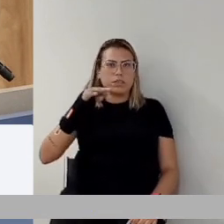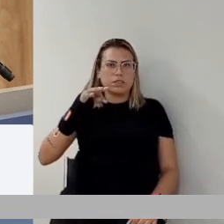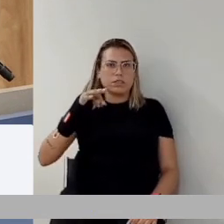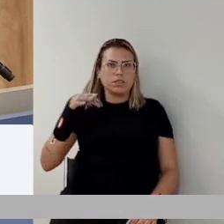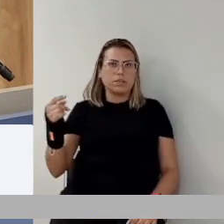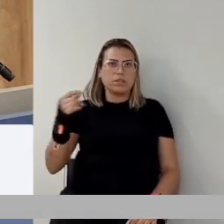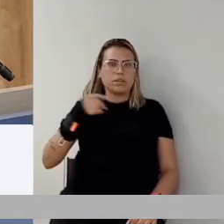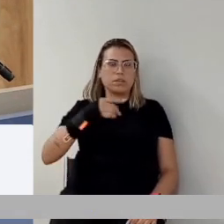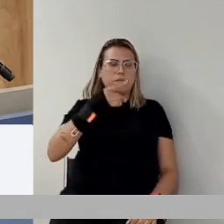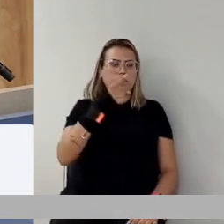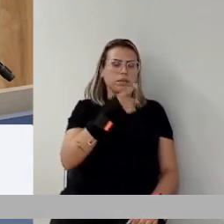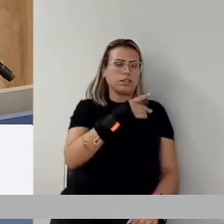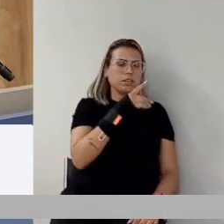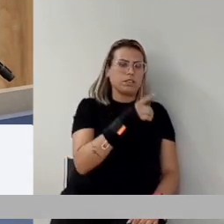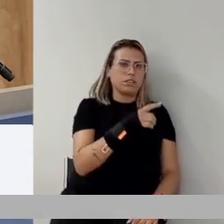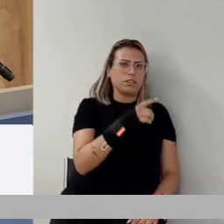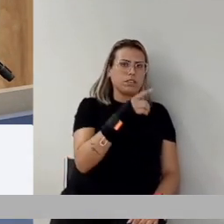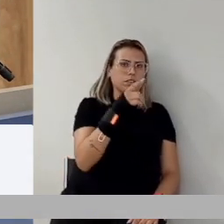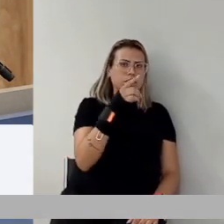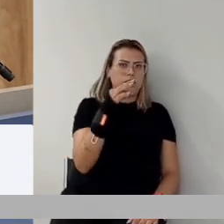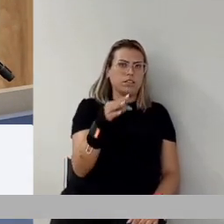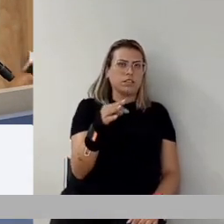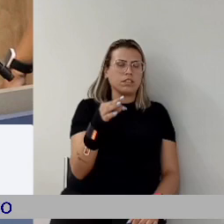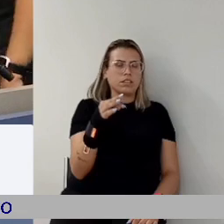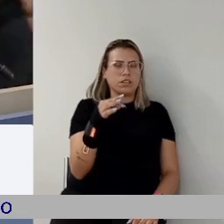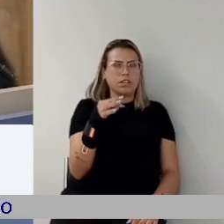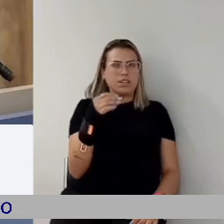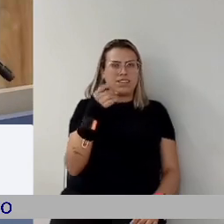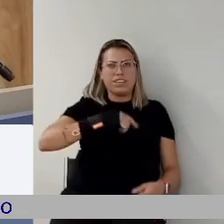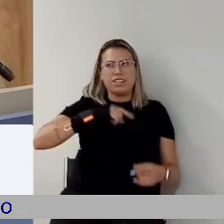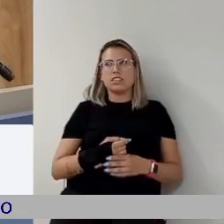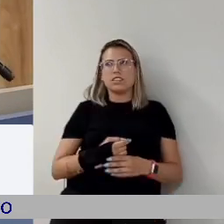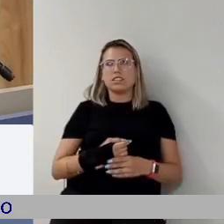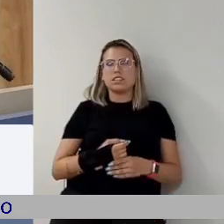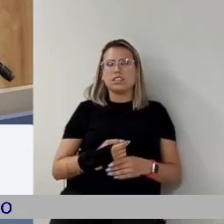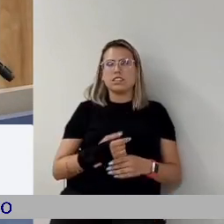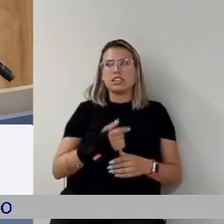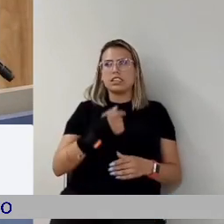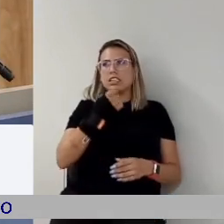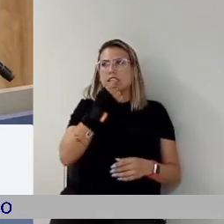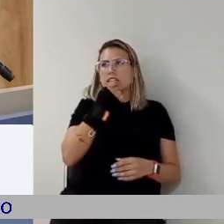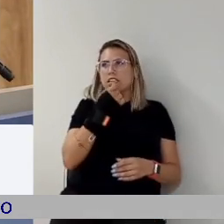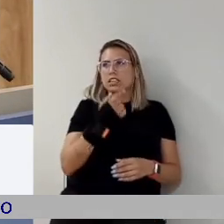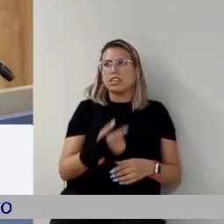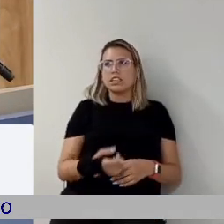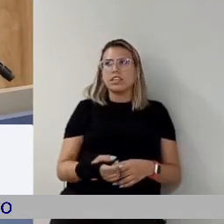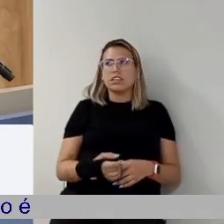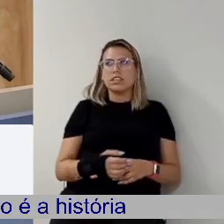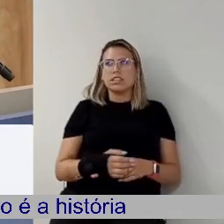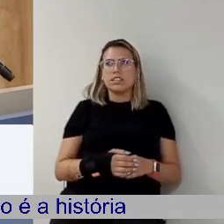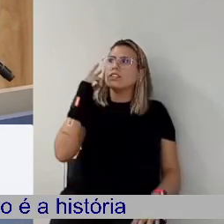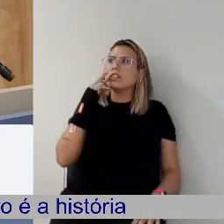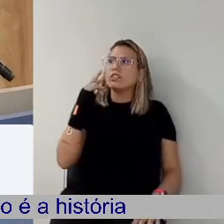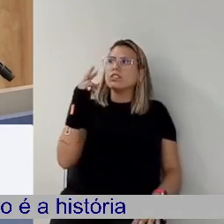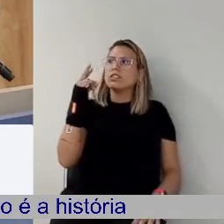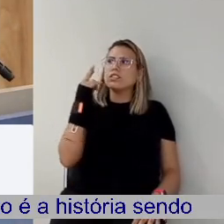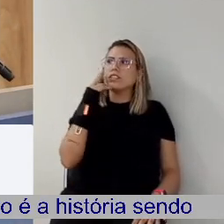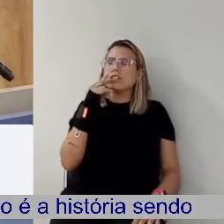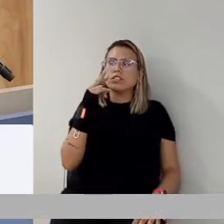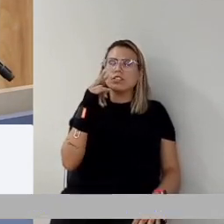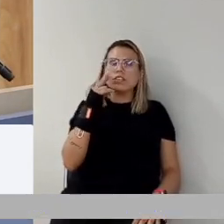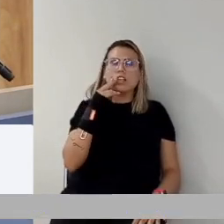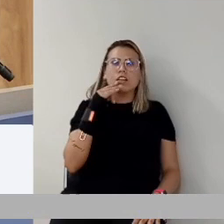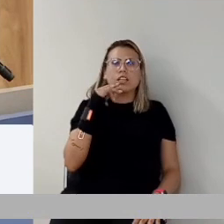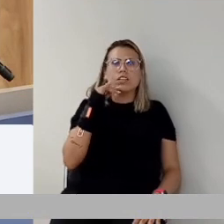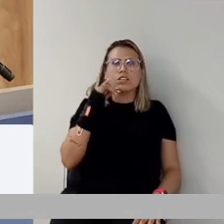pai aí foi a maior crítica de todo jeito aí é engraçado as coisas eu tô dando esse exemplo que a história sendo contada